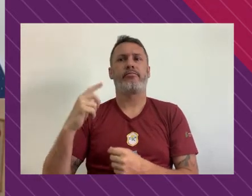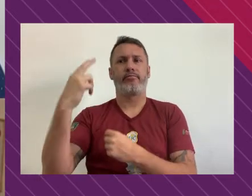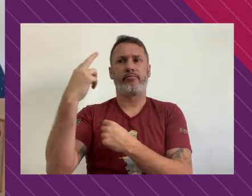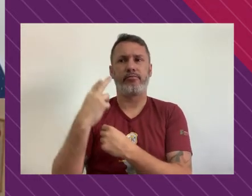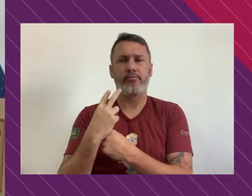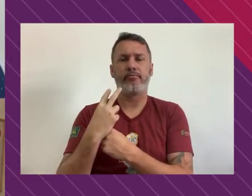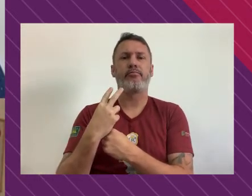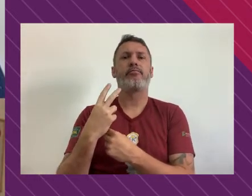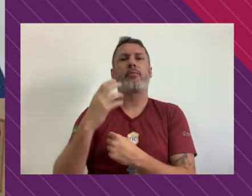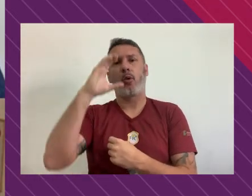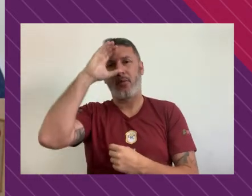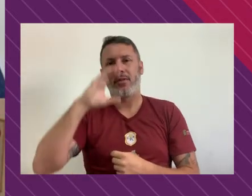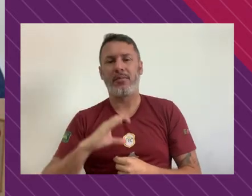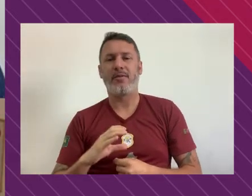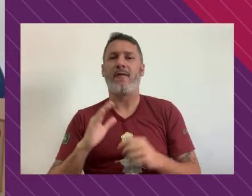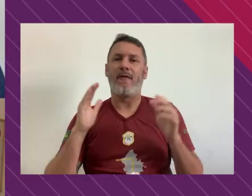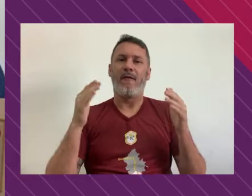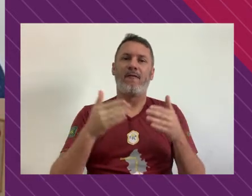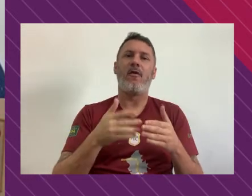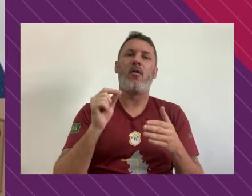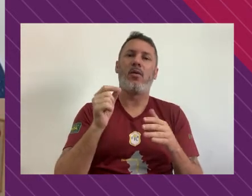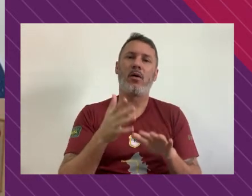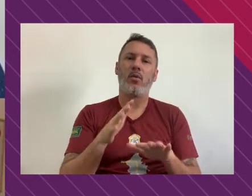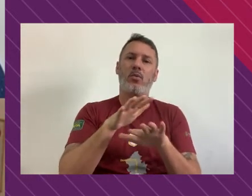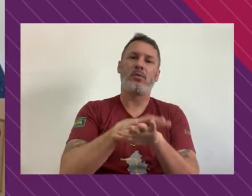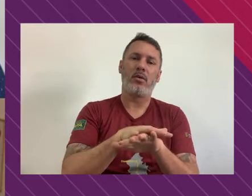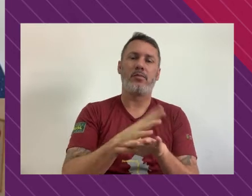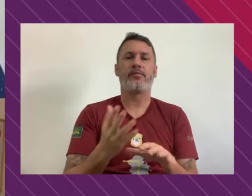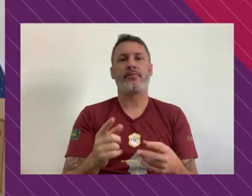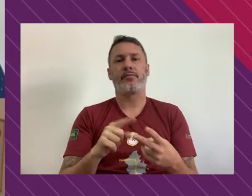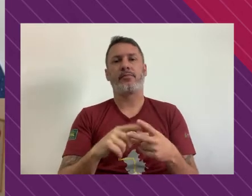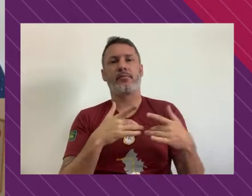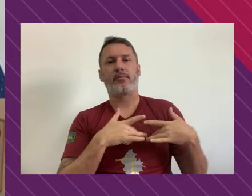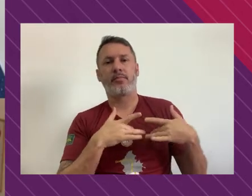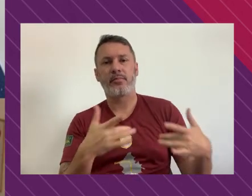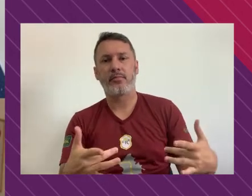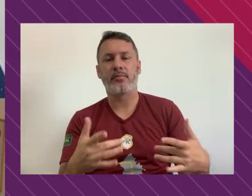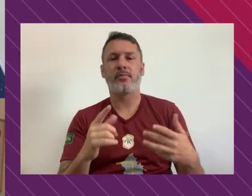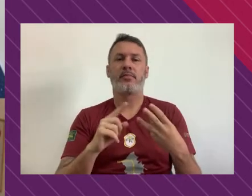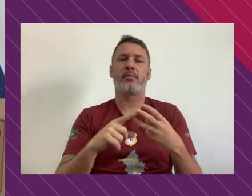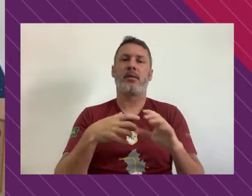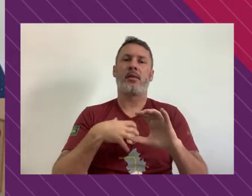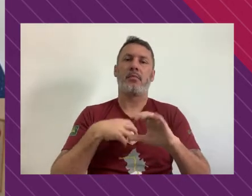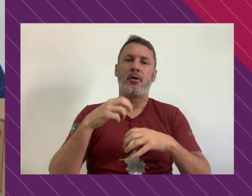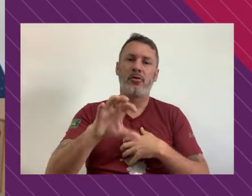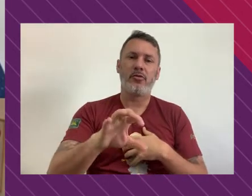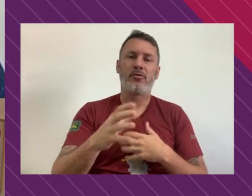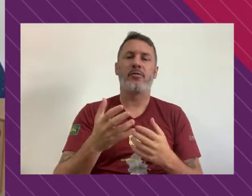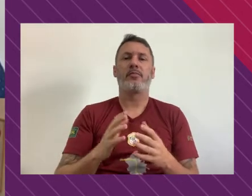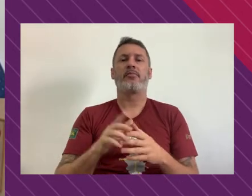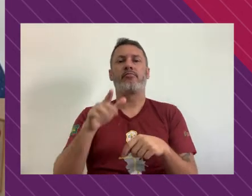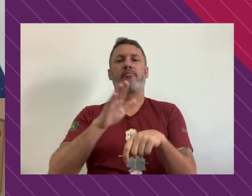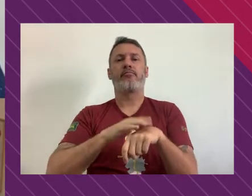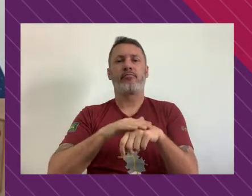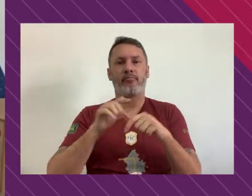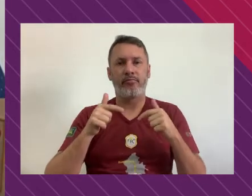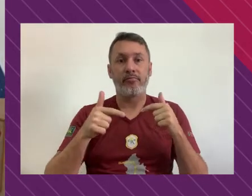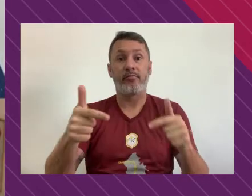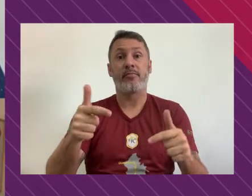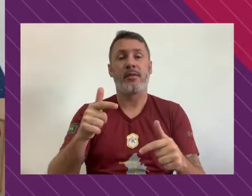deles, à inclusão, à solidariedade, à empatia, a atitudes que são